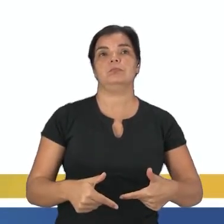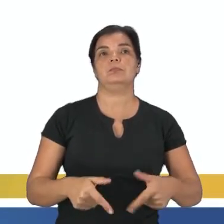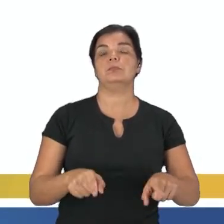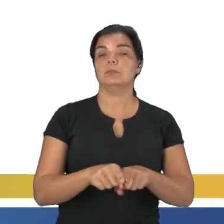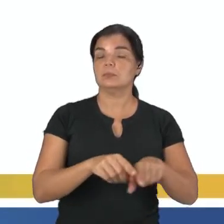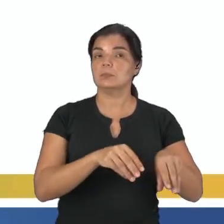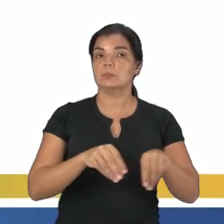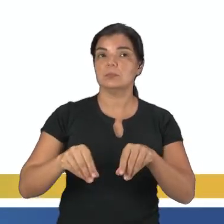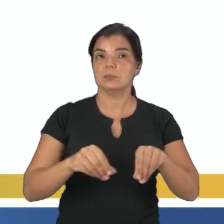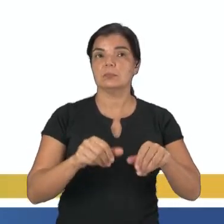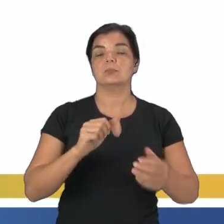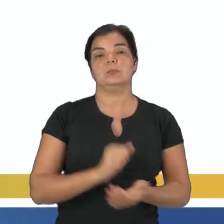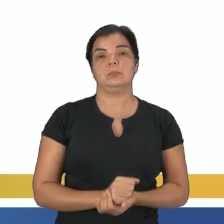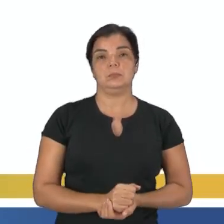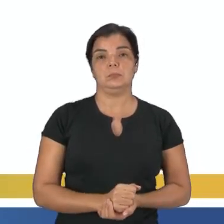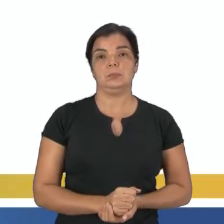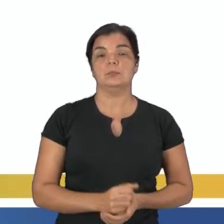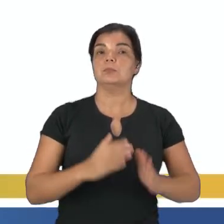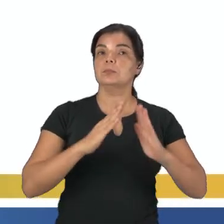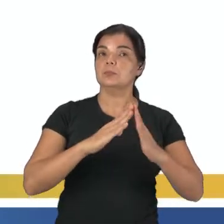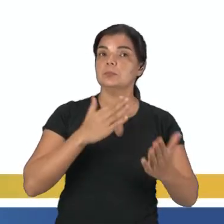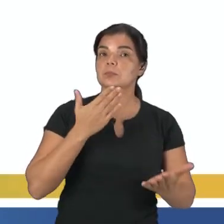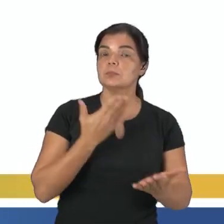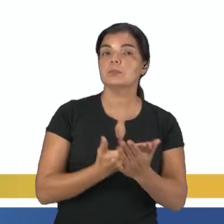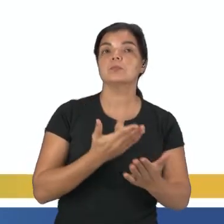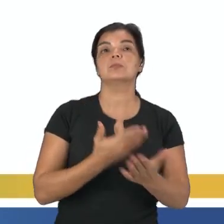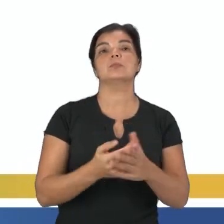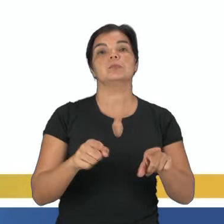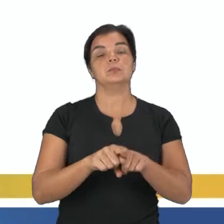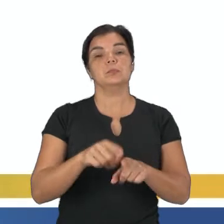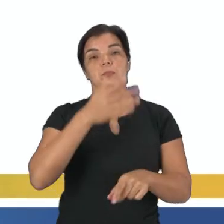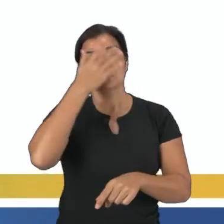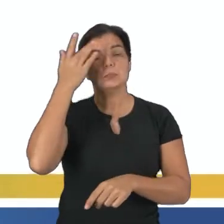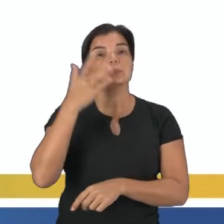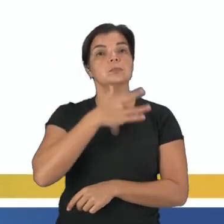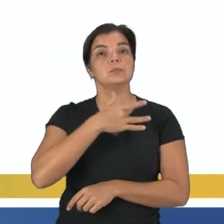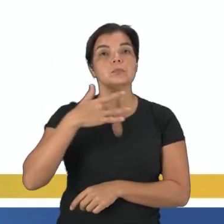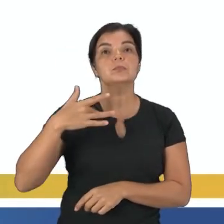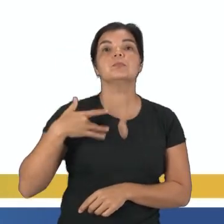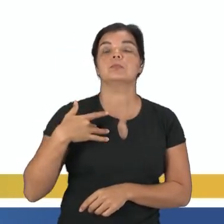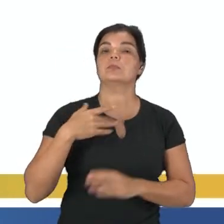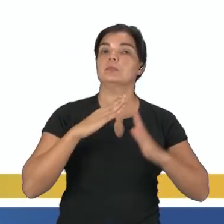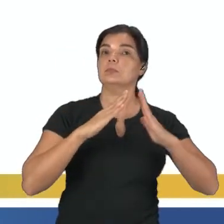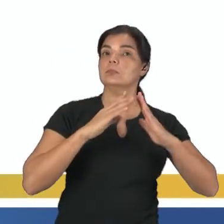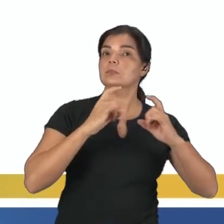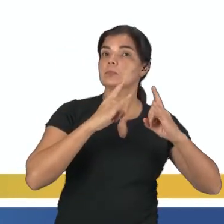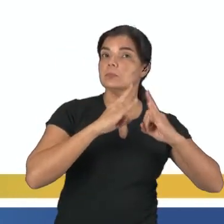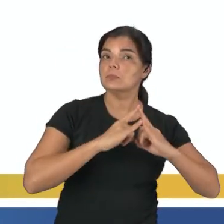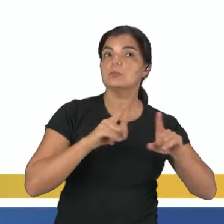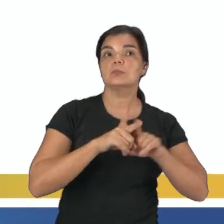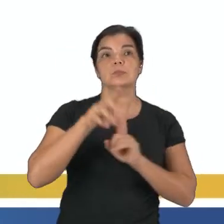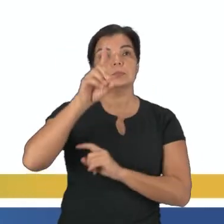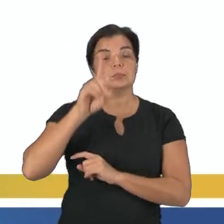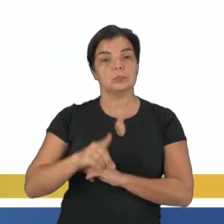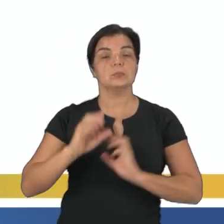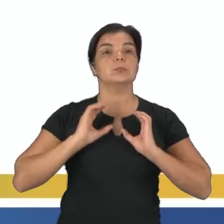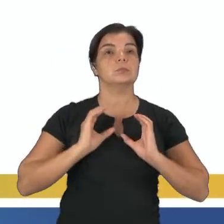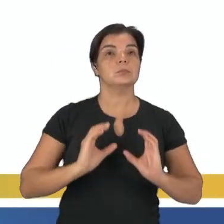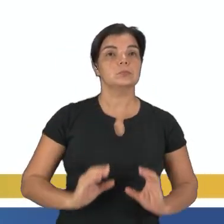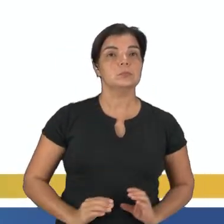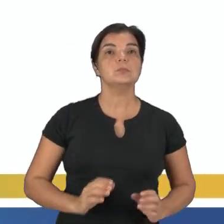luta pela demarcação das terras, por escolas e agentes de saúde nas aldeias, por direitos